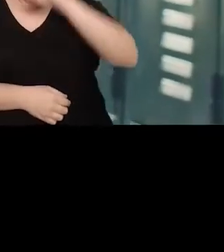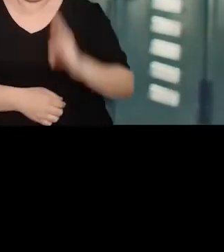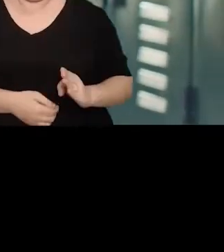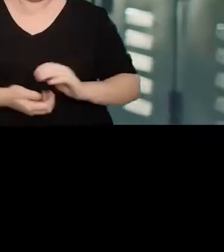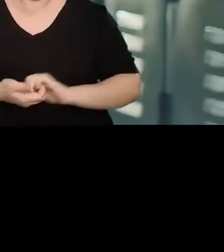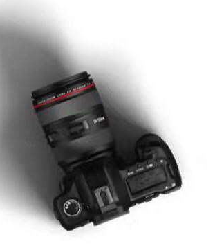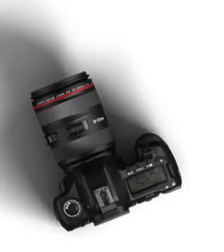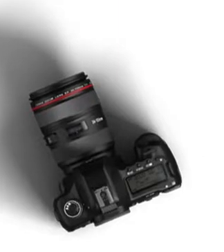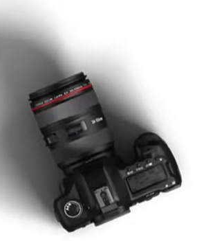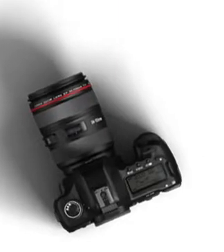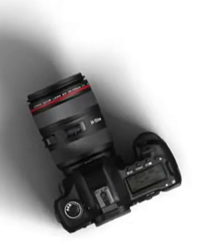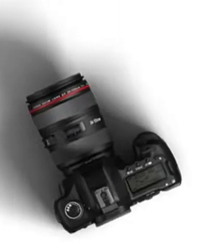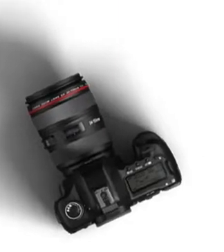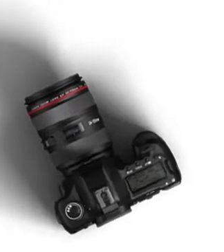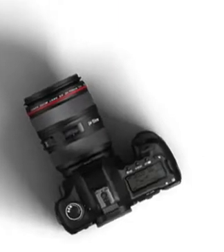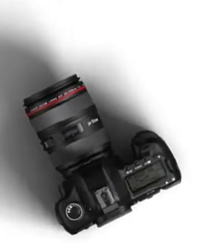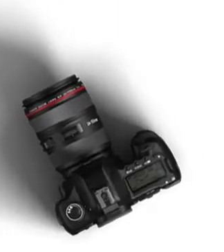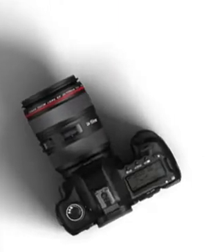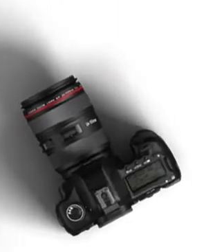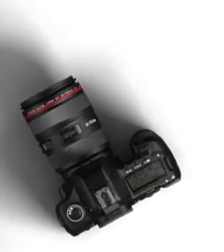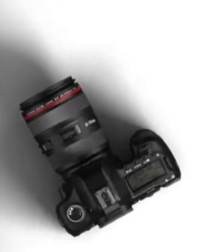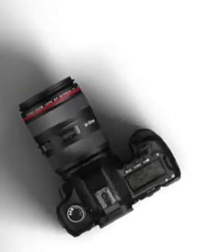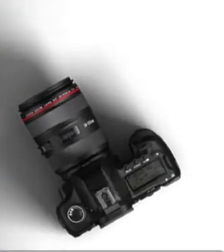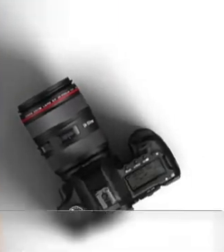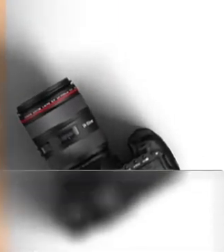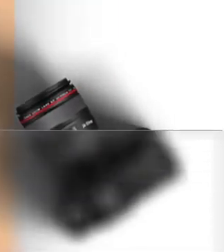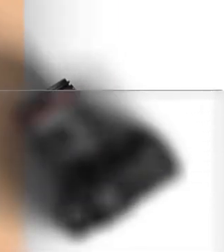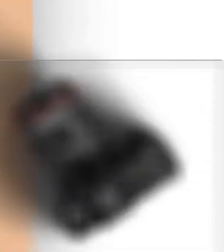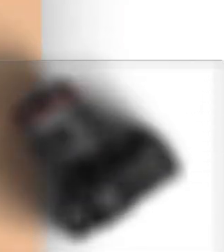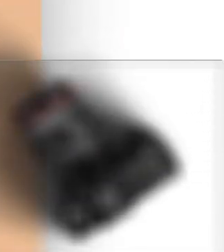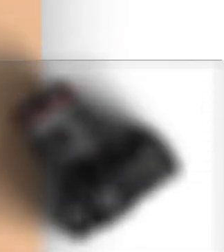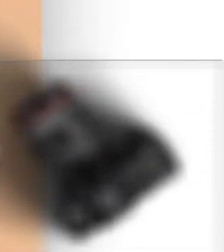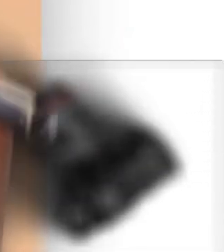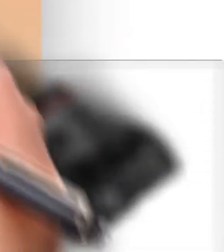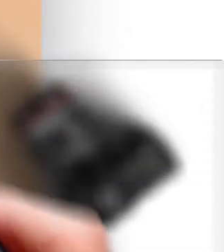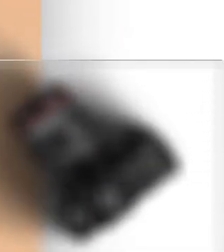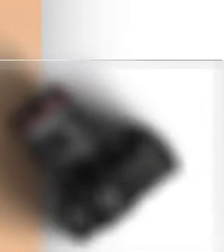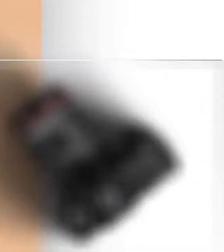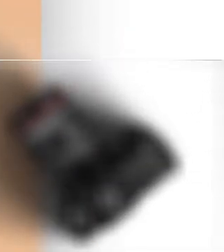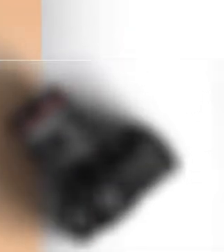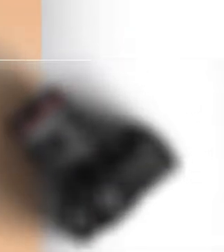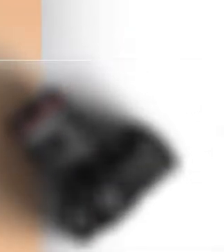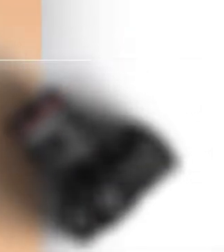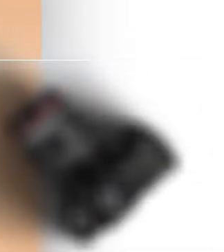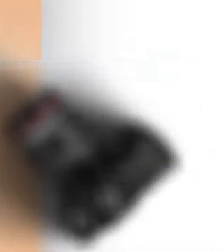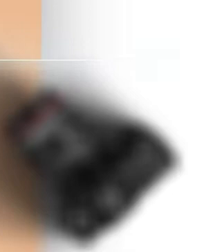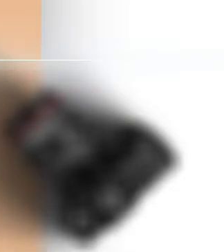Pátria Amada Brasil.